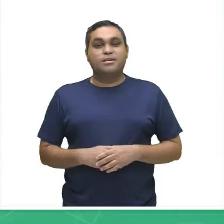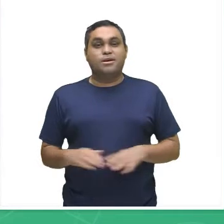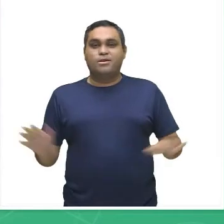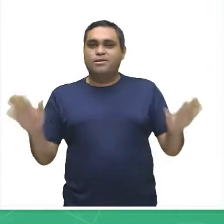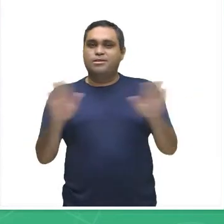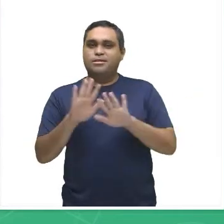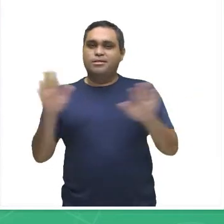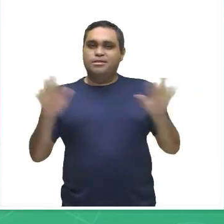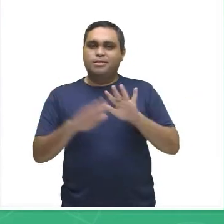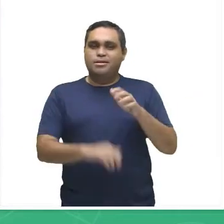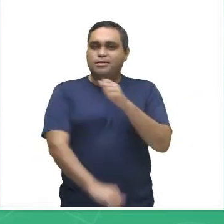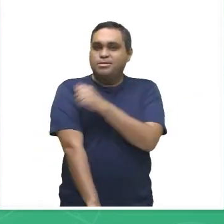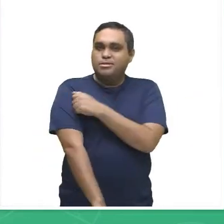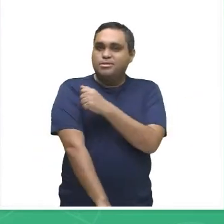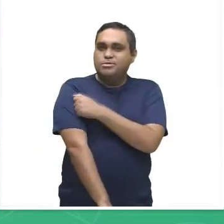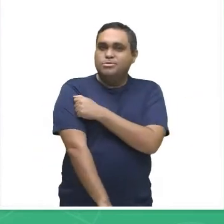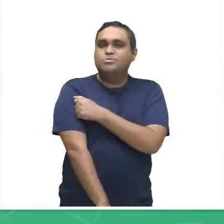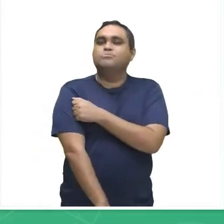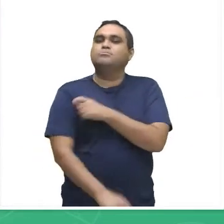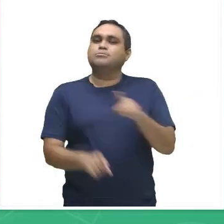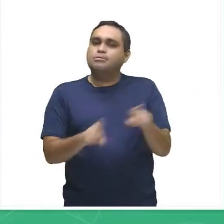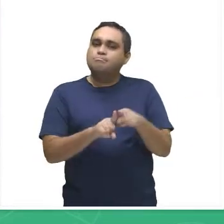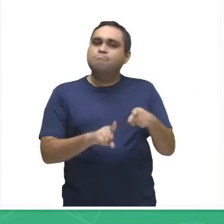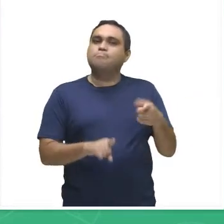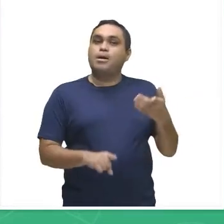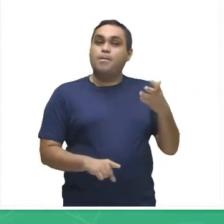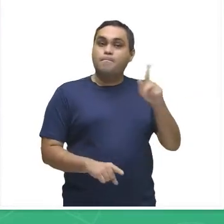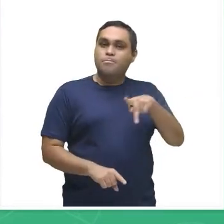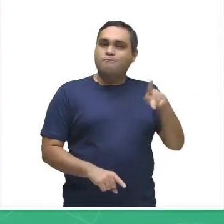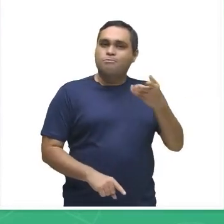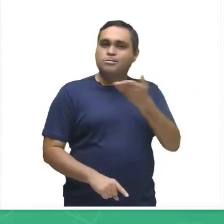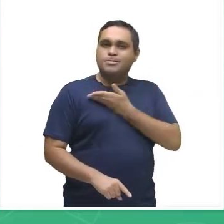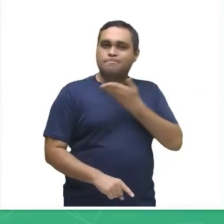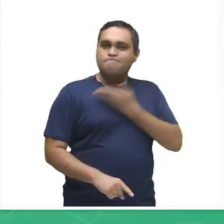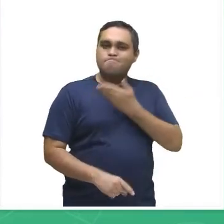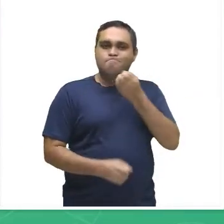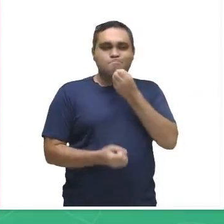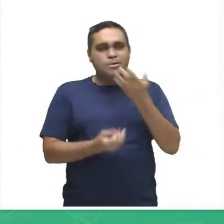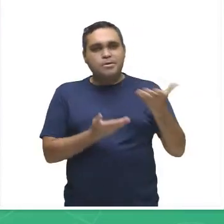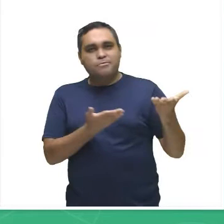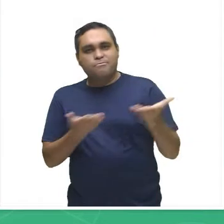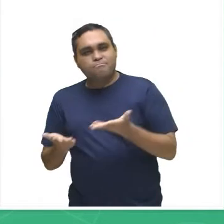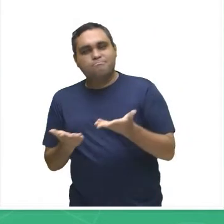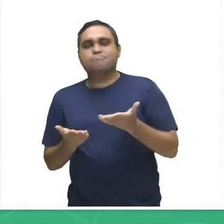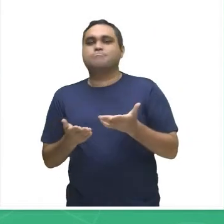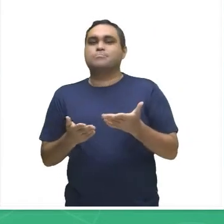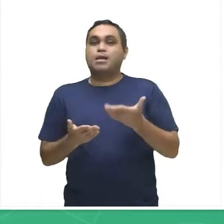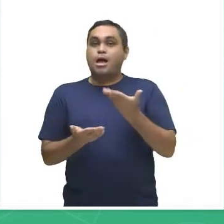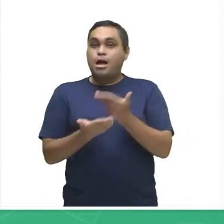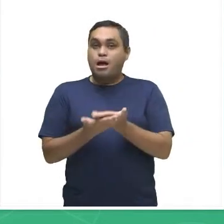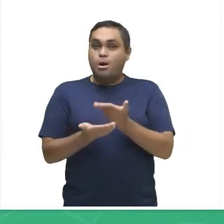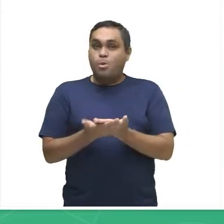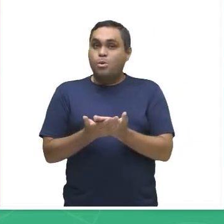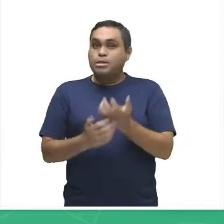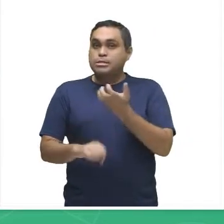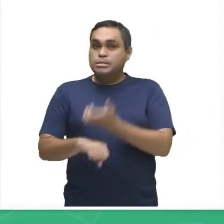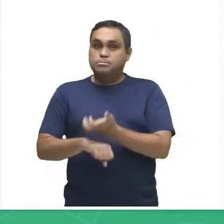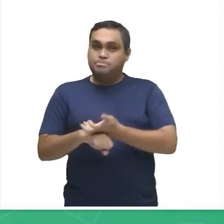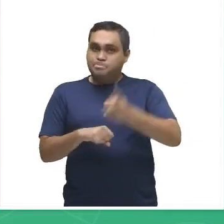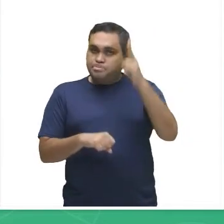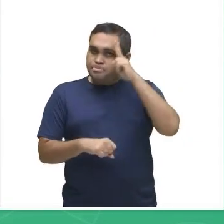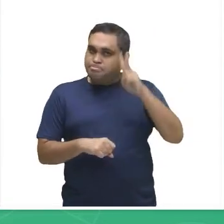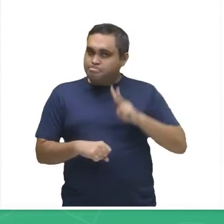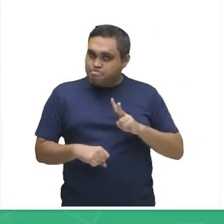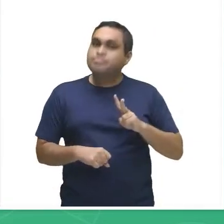Olá, alunos e colegas professores, sejam bem-vindos a mais uma aula de História. Estamos aqui com vocês da